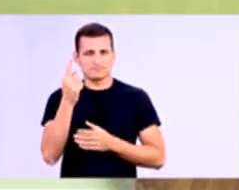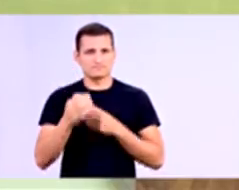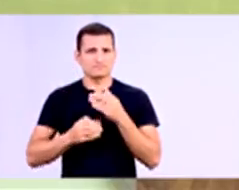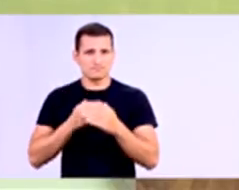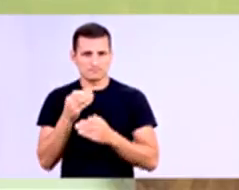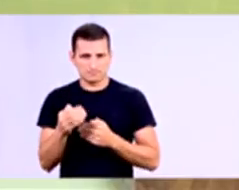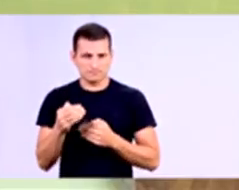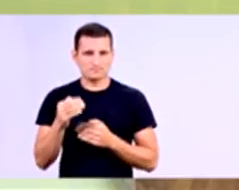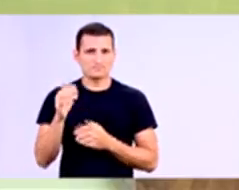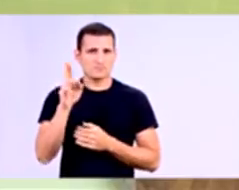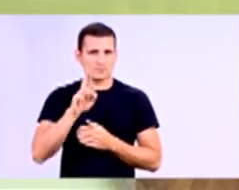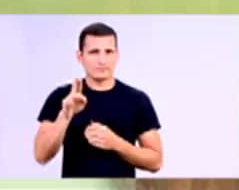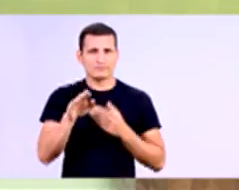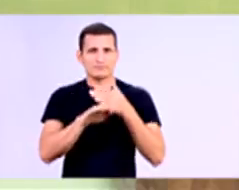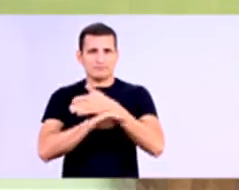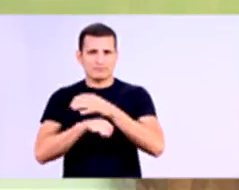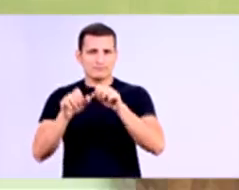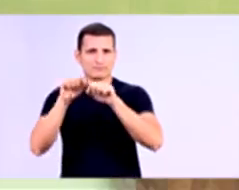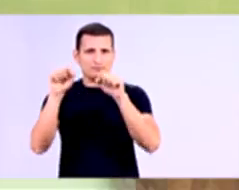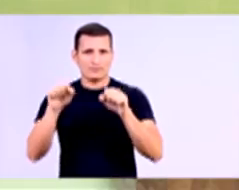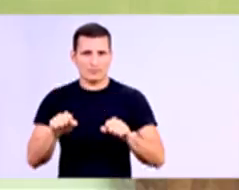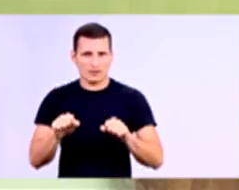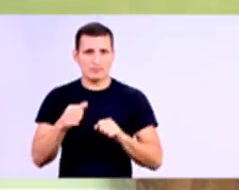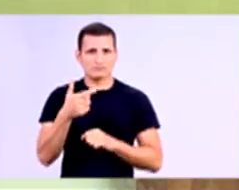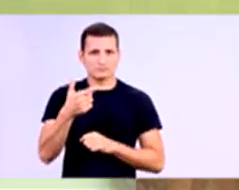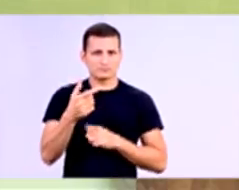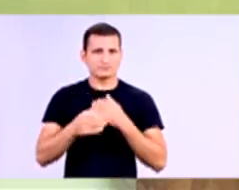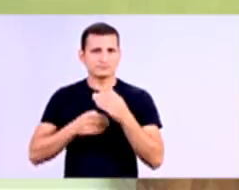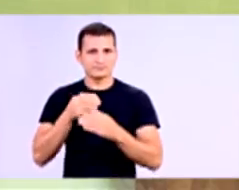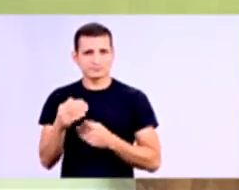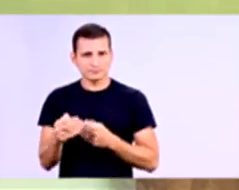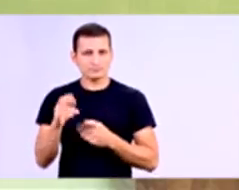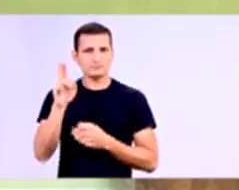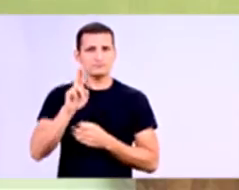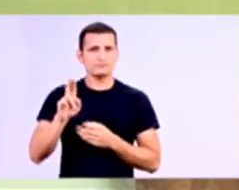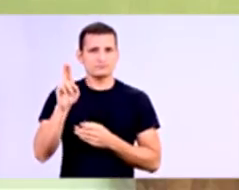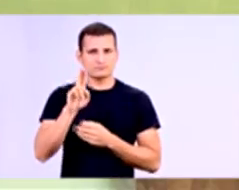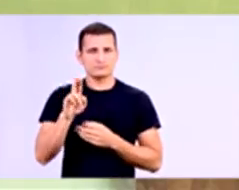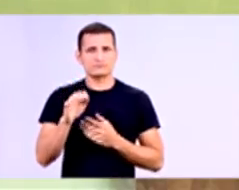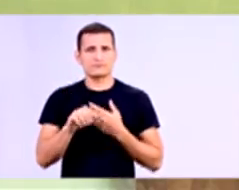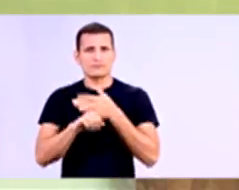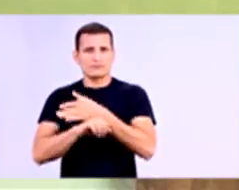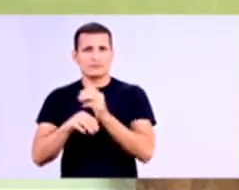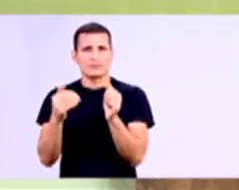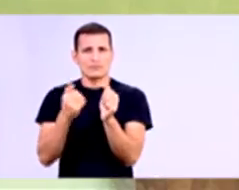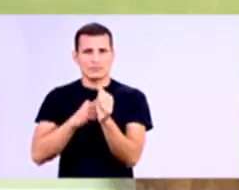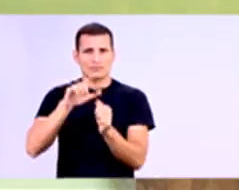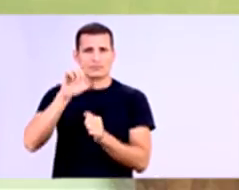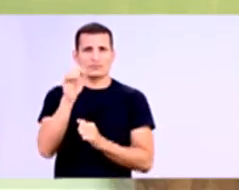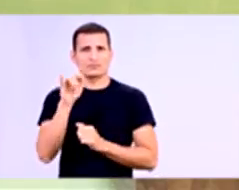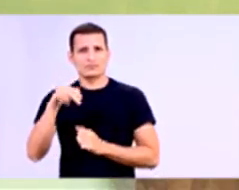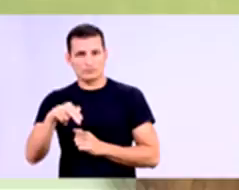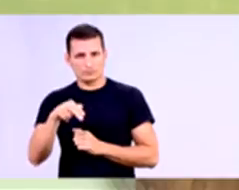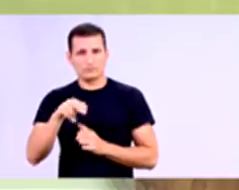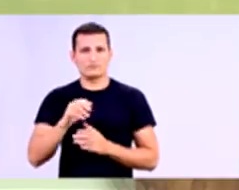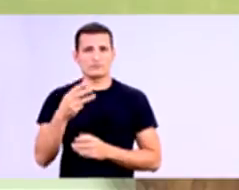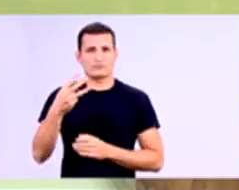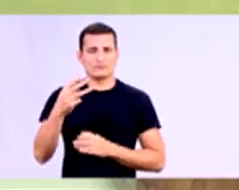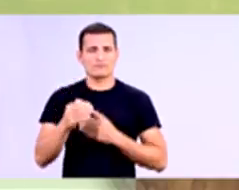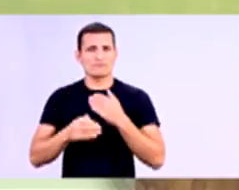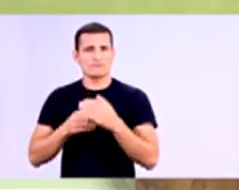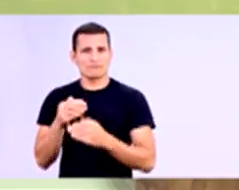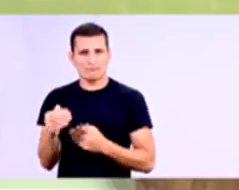o usuário acessa o sistema. Segundo passo, o usuário entra com login e senha.